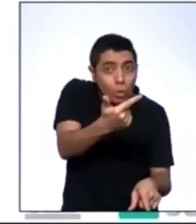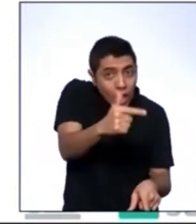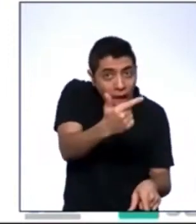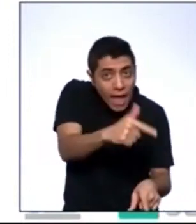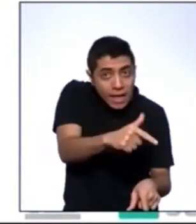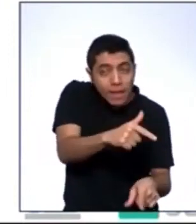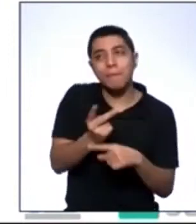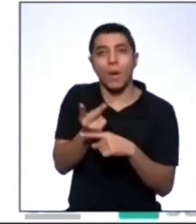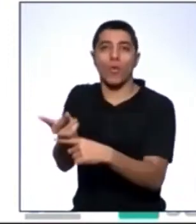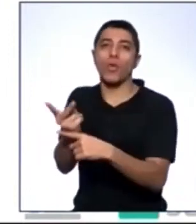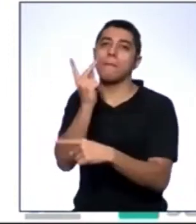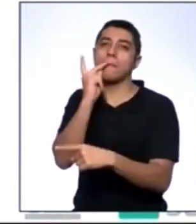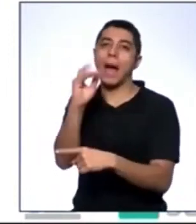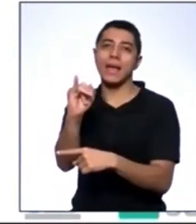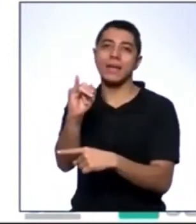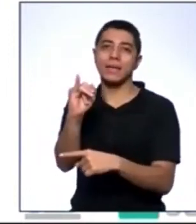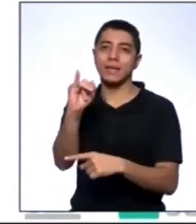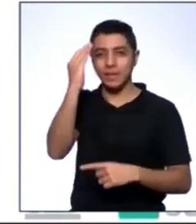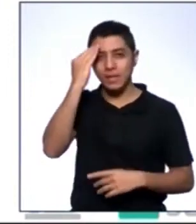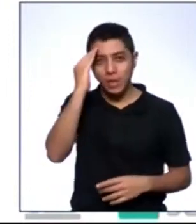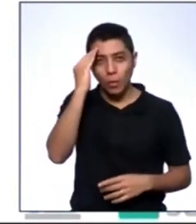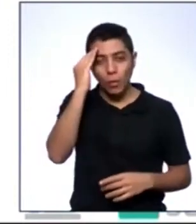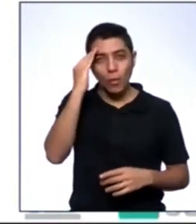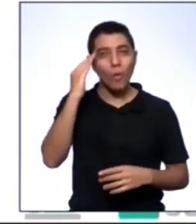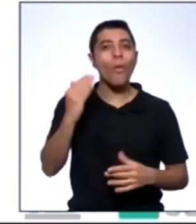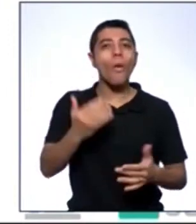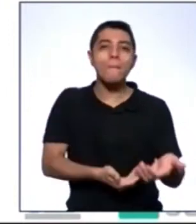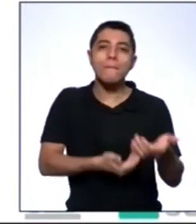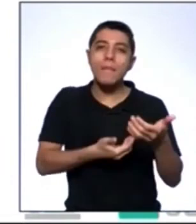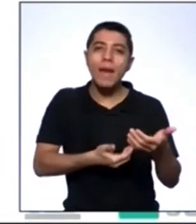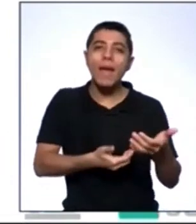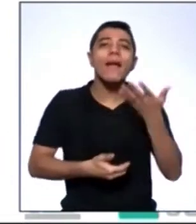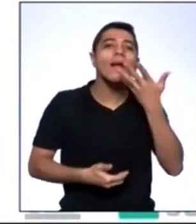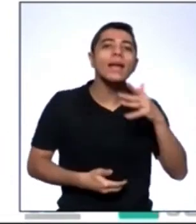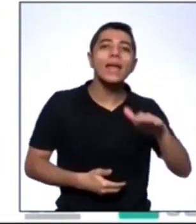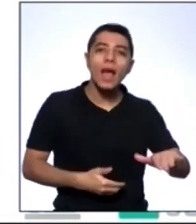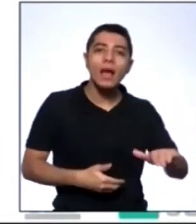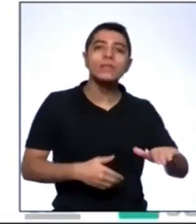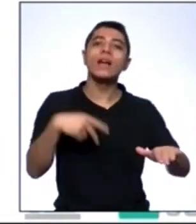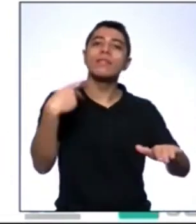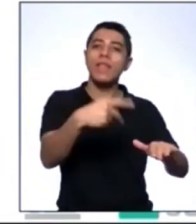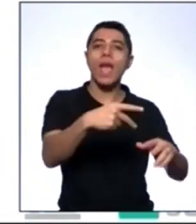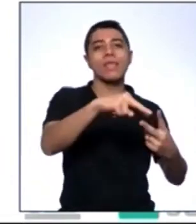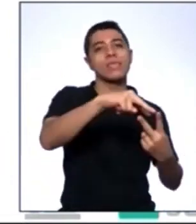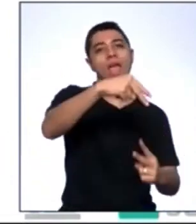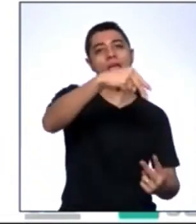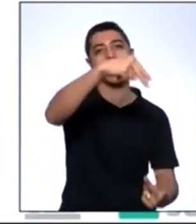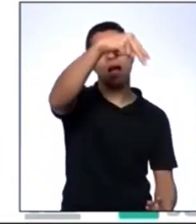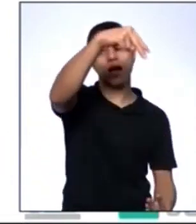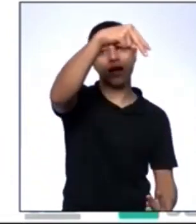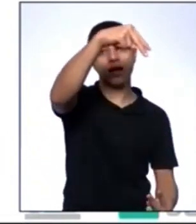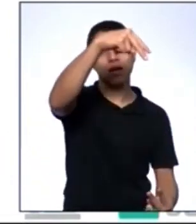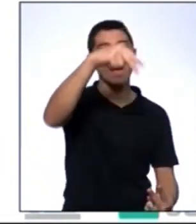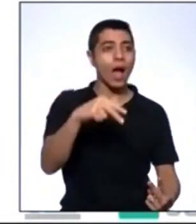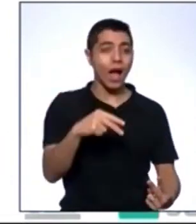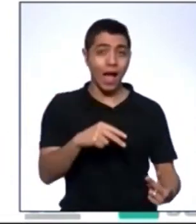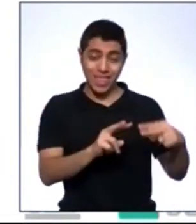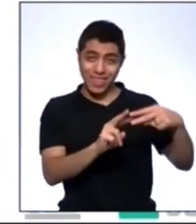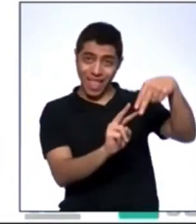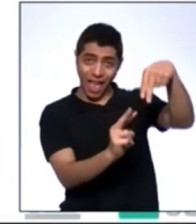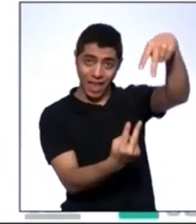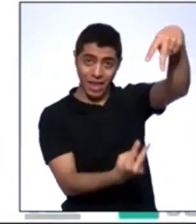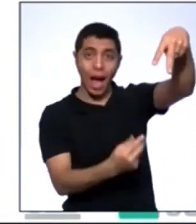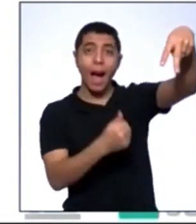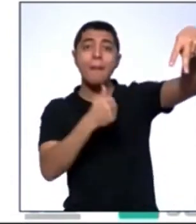as bandinhas de DNA da criança que não foram dadas pela mãe estão presentes no